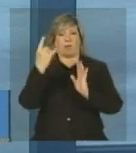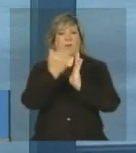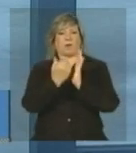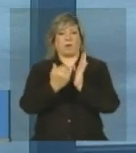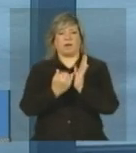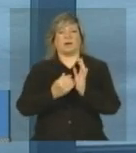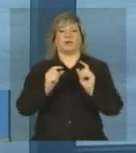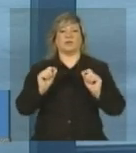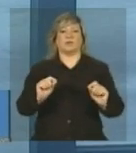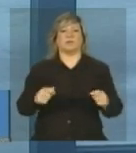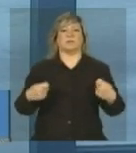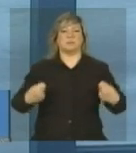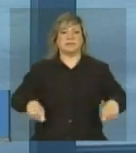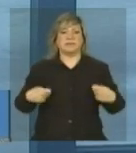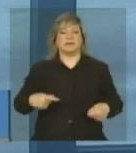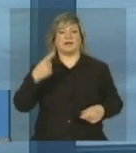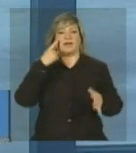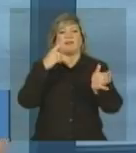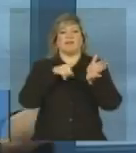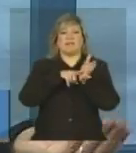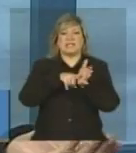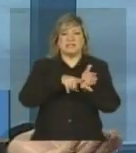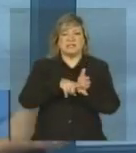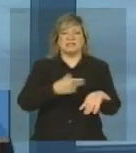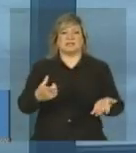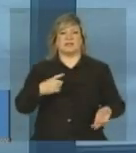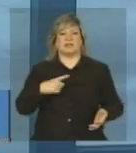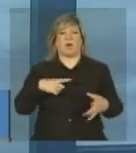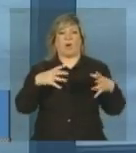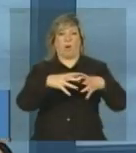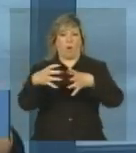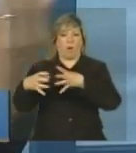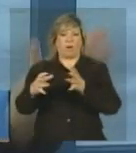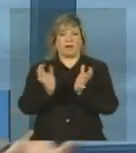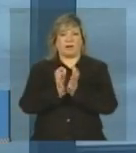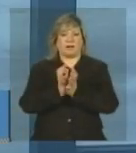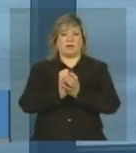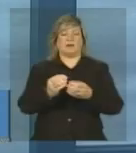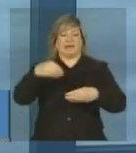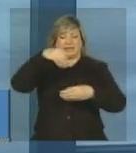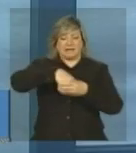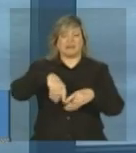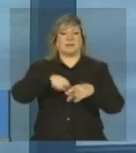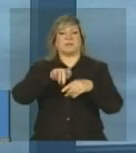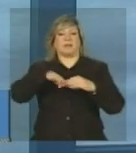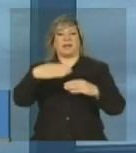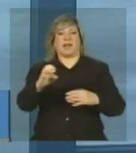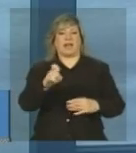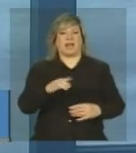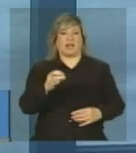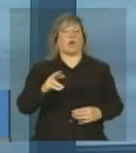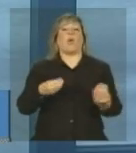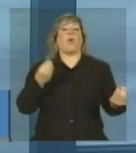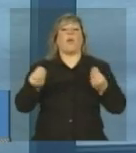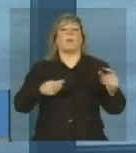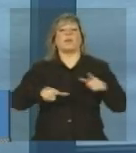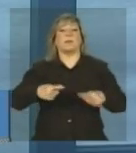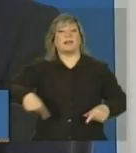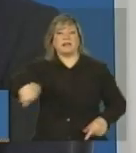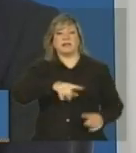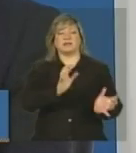a fiscalização de órgãos, tanto interno quanto externos. Como que é a atuação desses órgãos? Pois é,